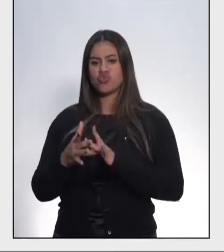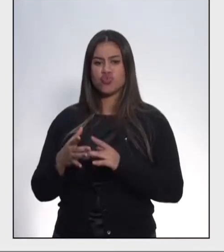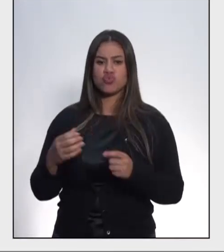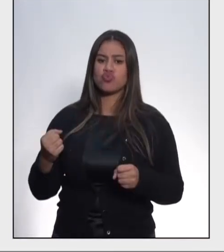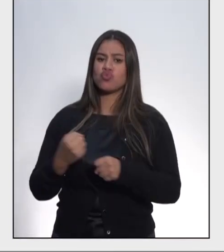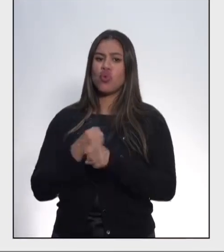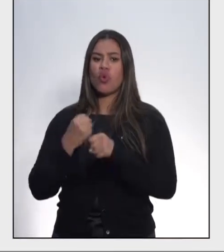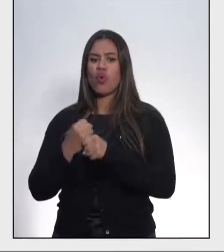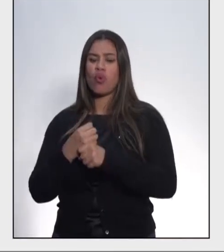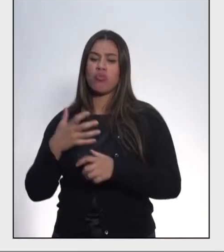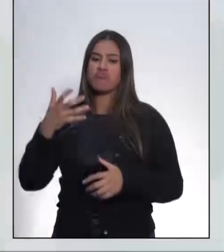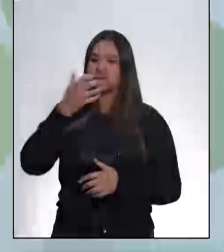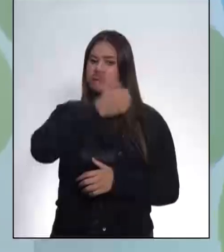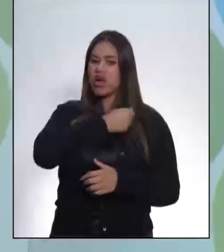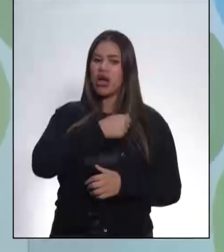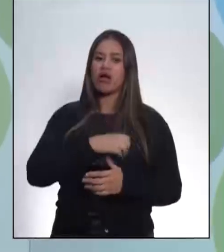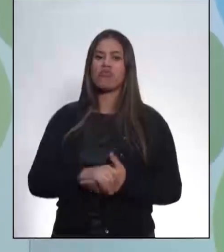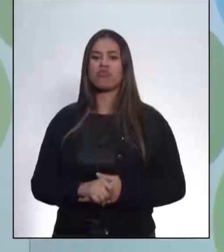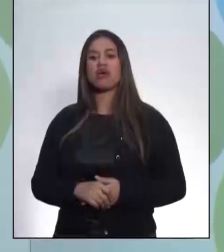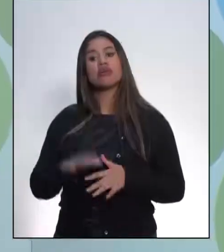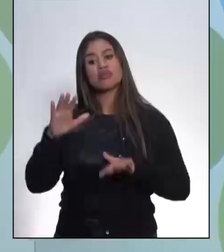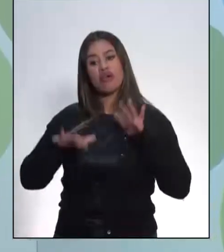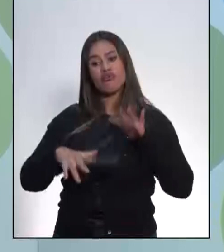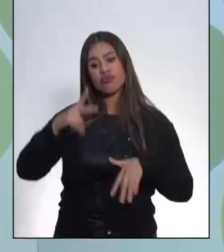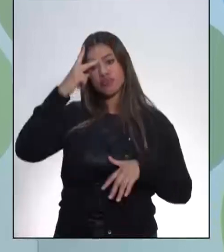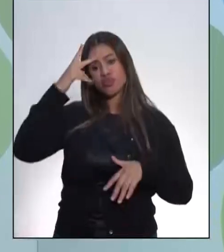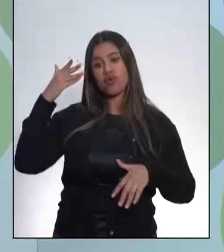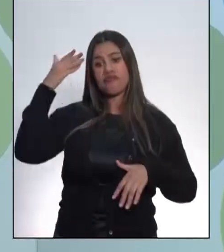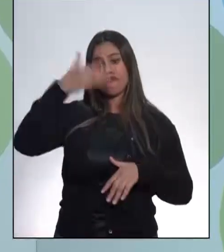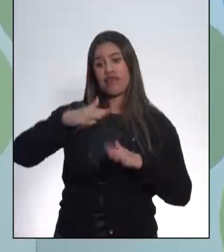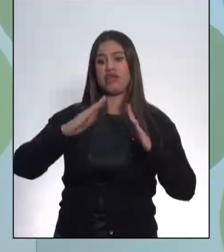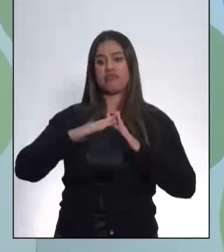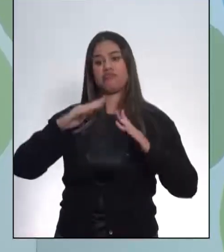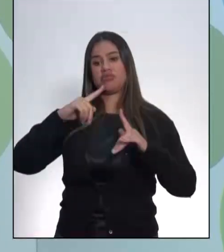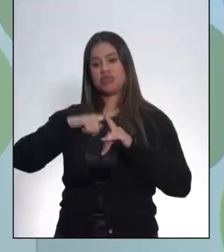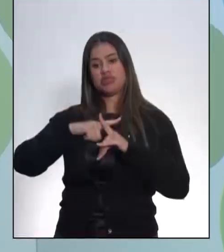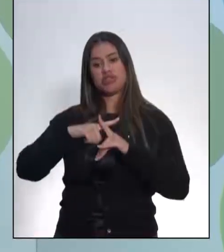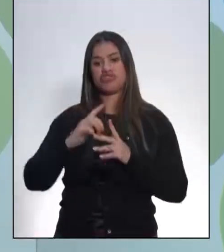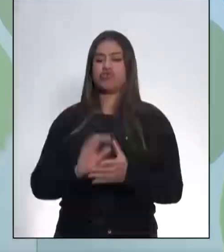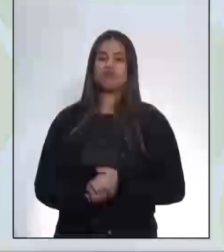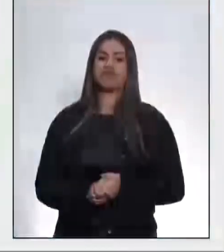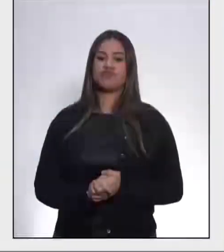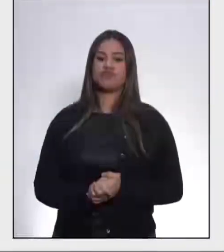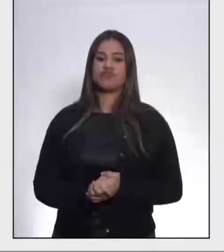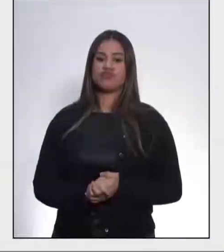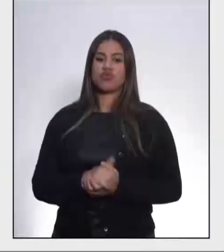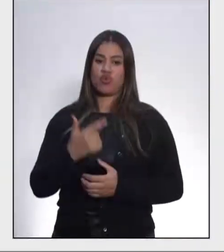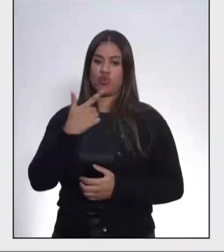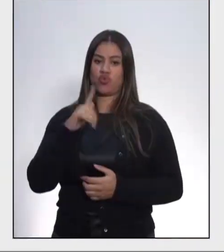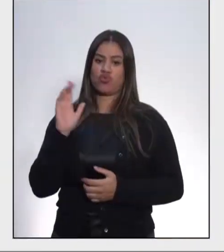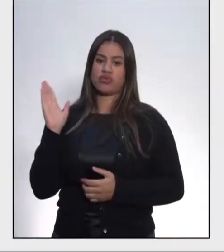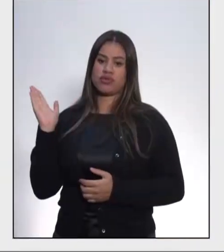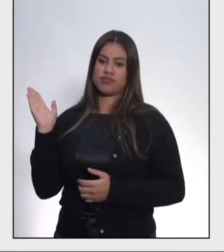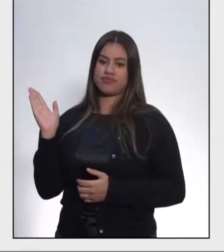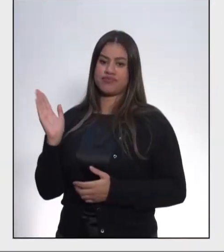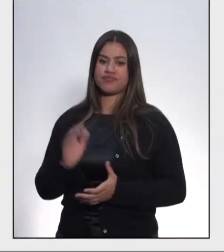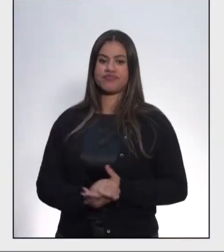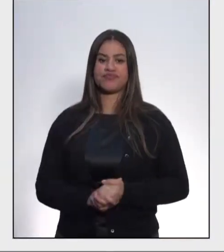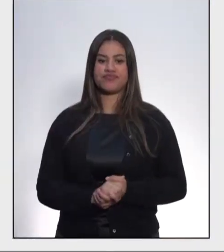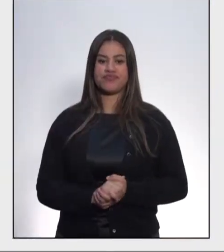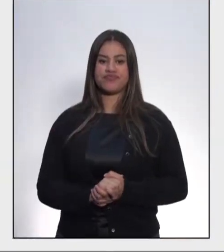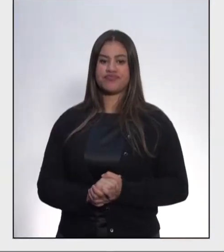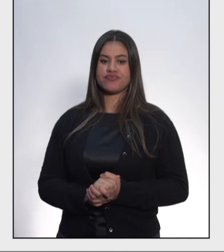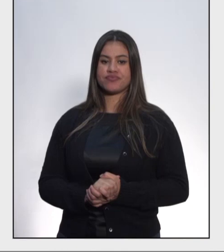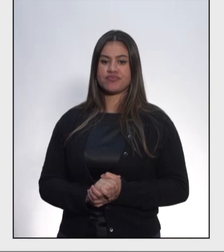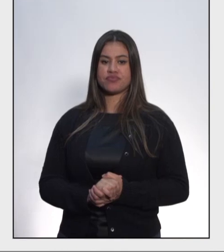uma pessoa, né, que frequenta uma igreja cristã. Tudo bem? Agora dá uma olhada na próxima nuvem. Dá uma olhadinha? Aí é interessante, né, porque